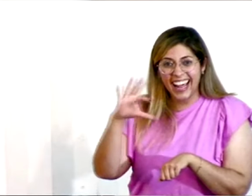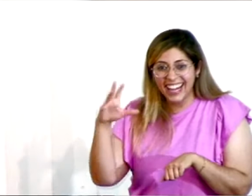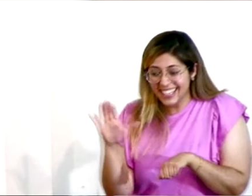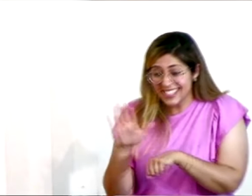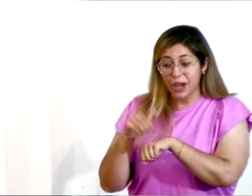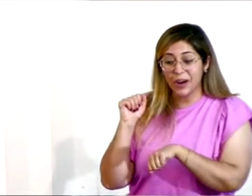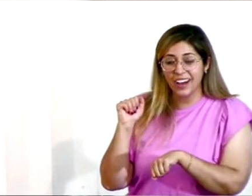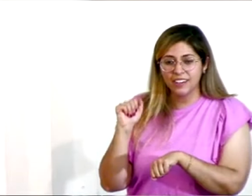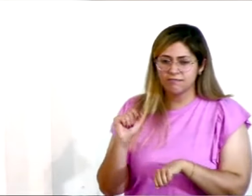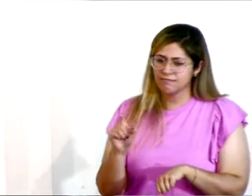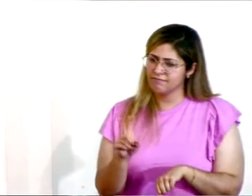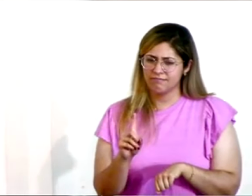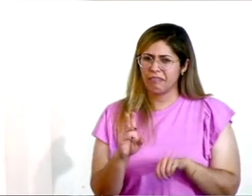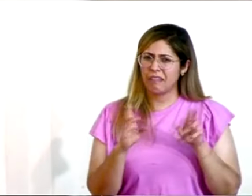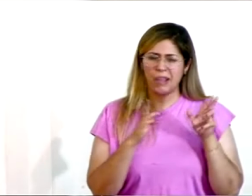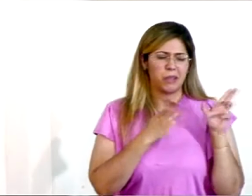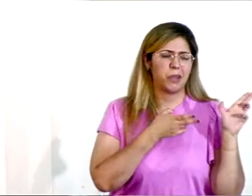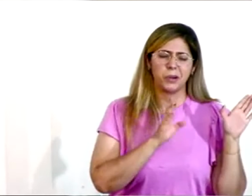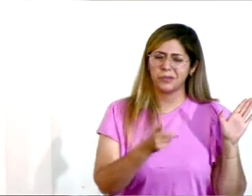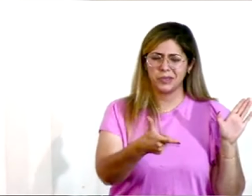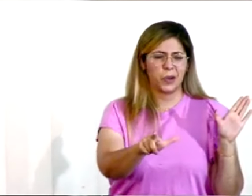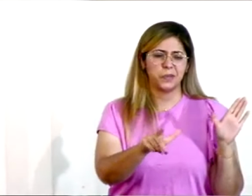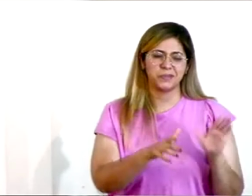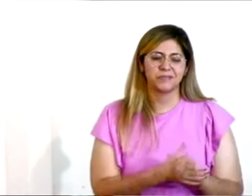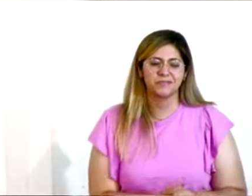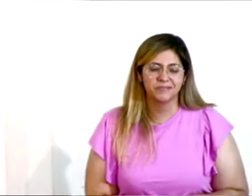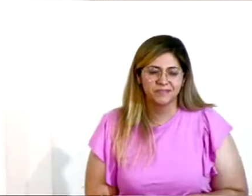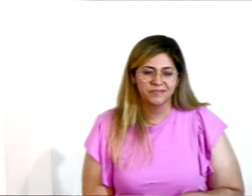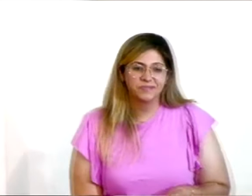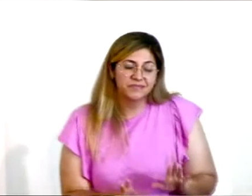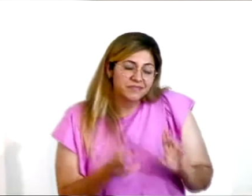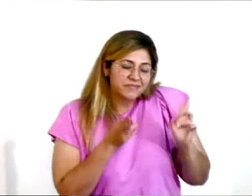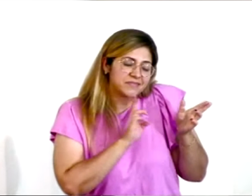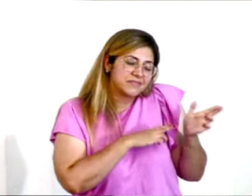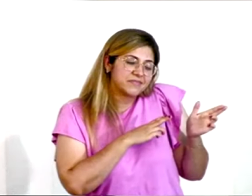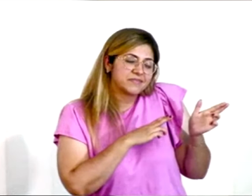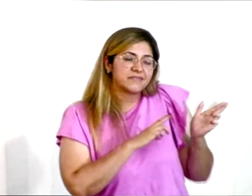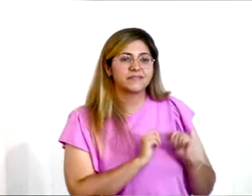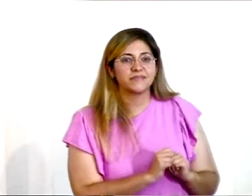não. Dorme, descansa. Samuel,